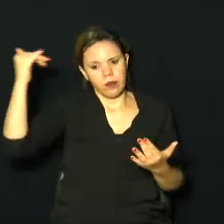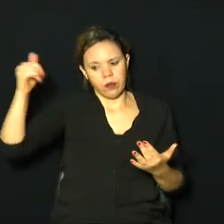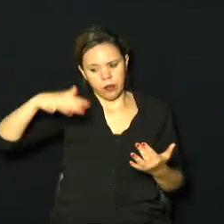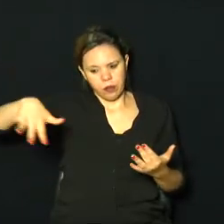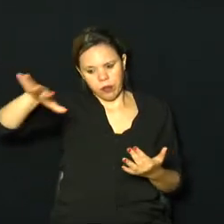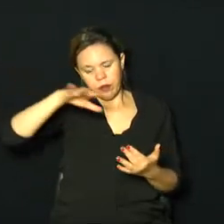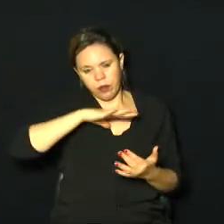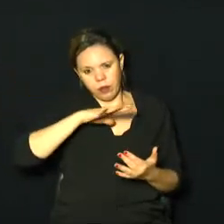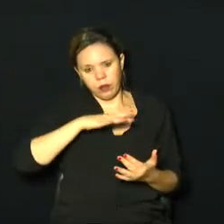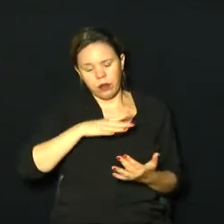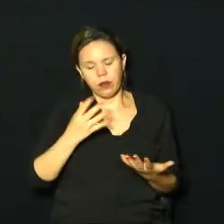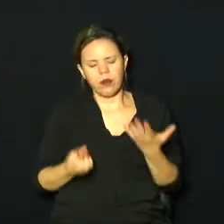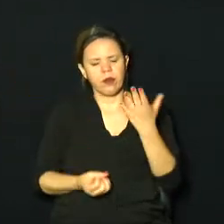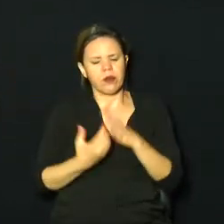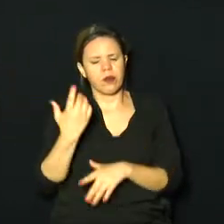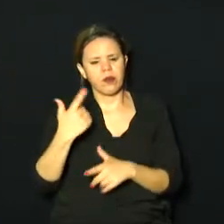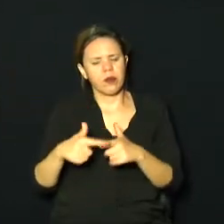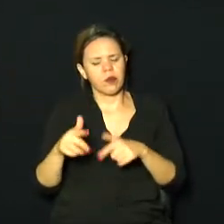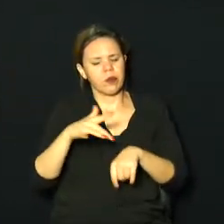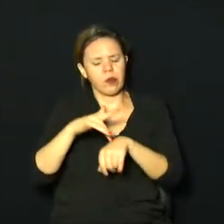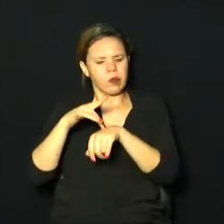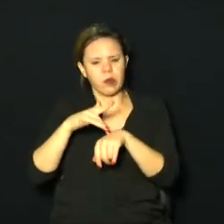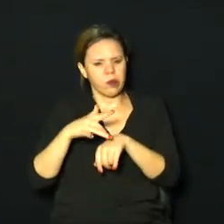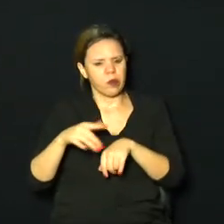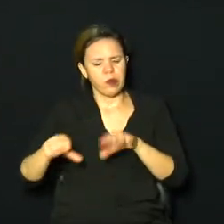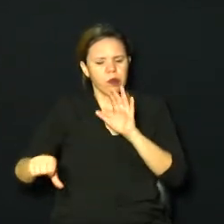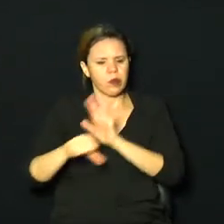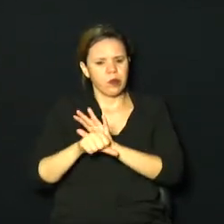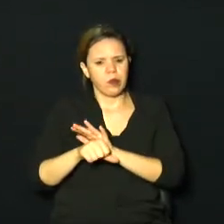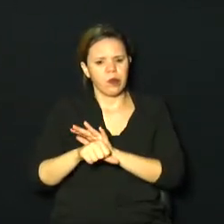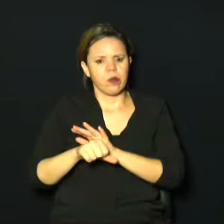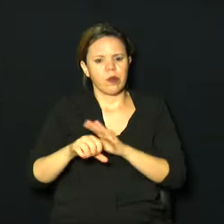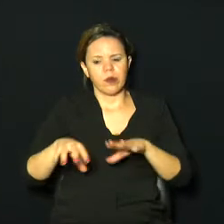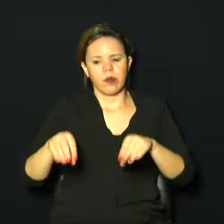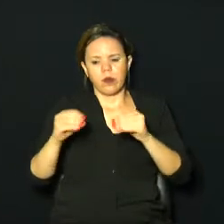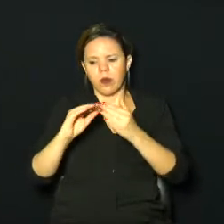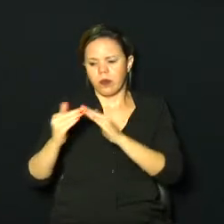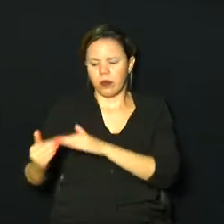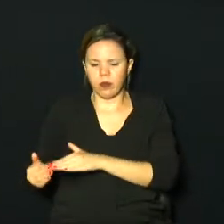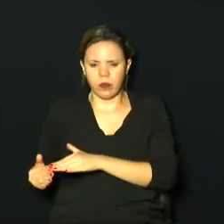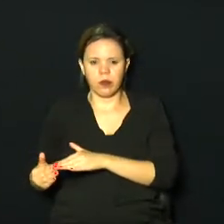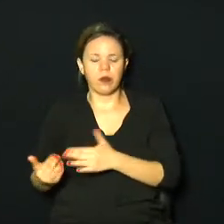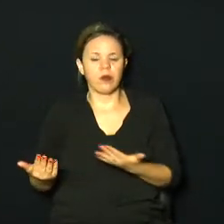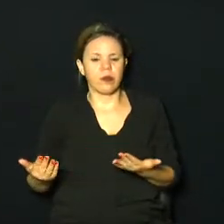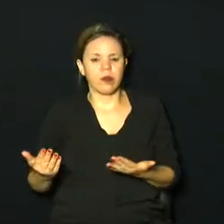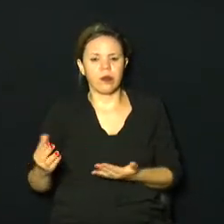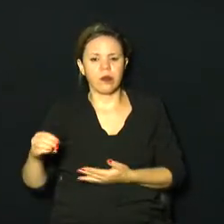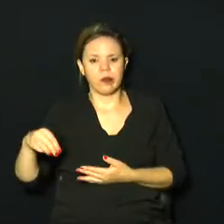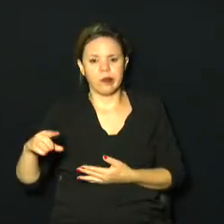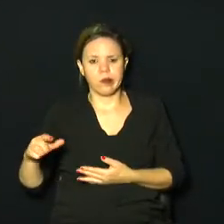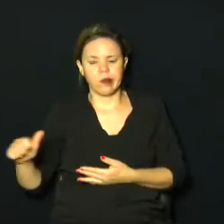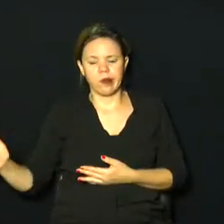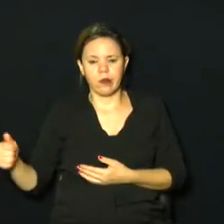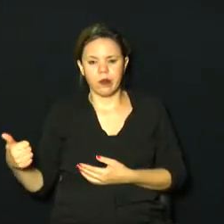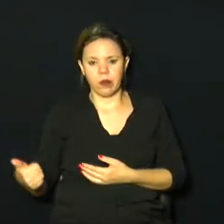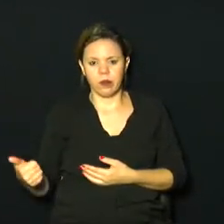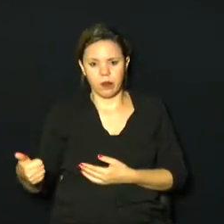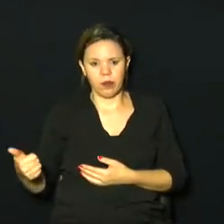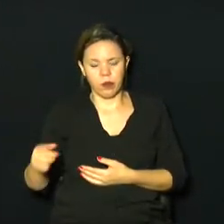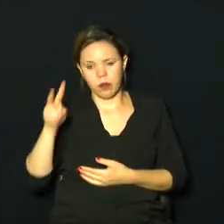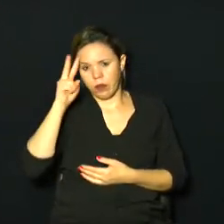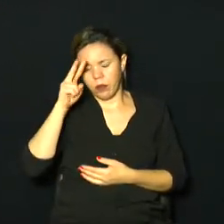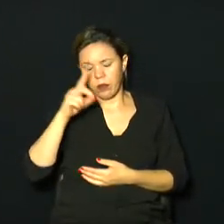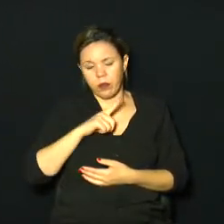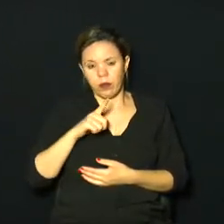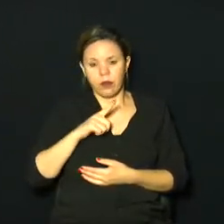absurda e criminosa reintegração de posse que aconteceu no Mandela 1, na área do Capivari, como o Carlão iniciou relembrando, que em